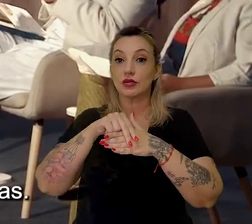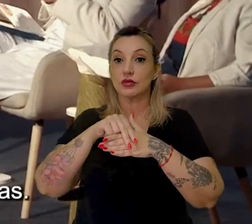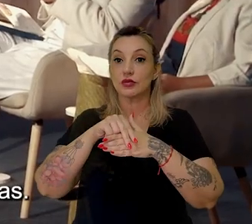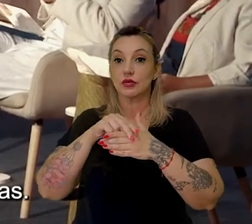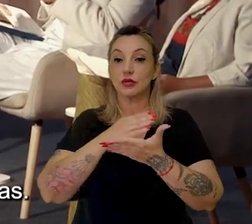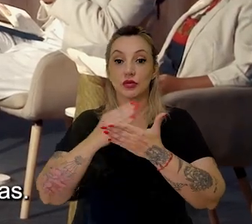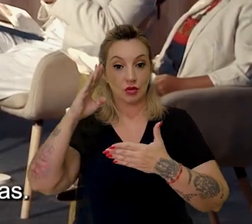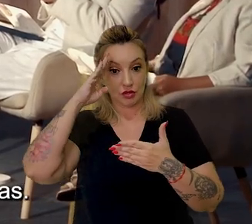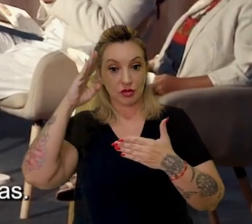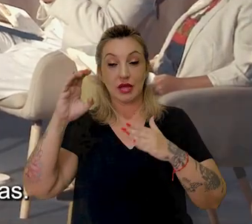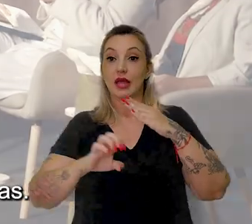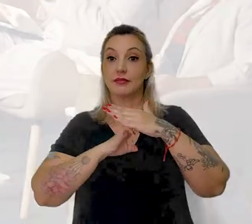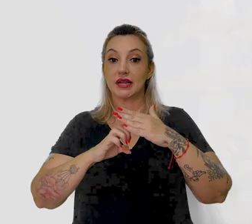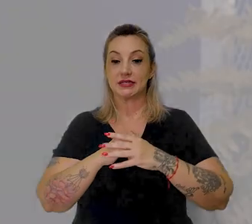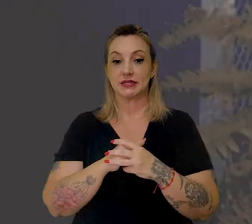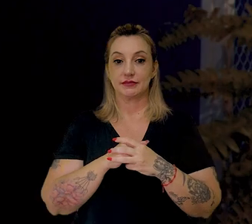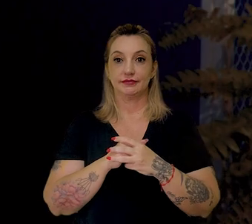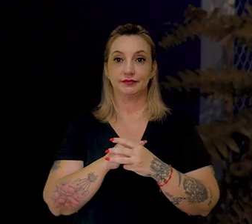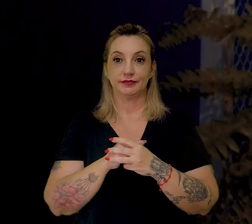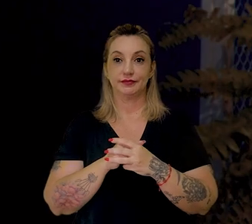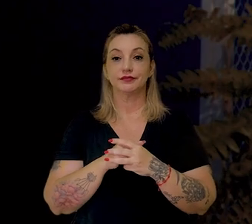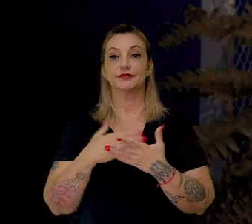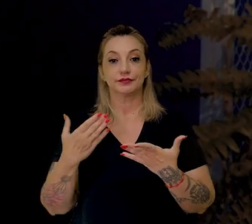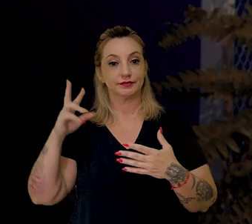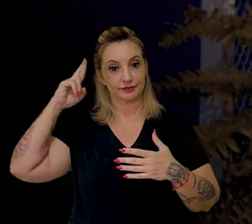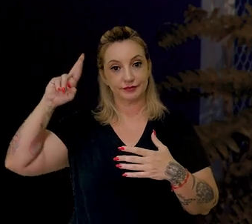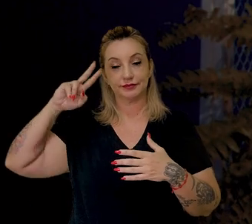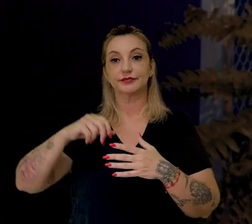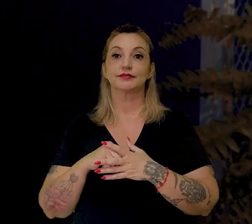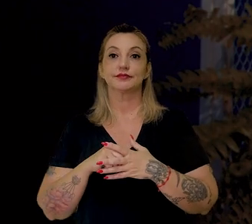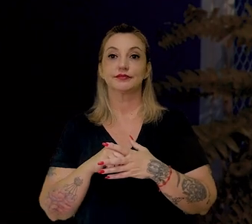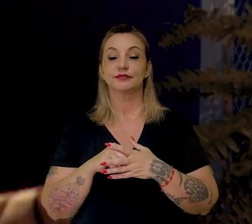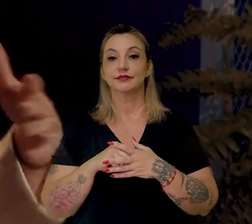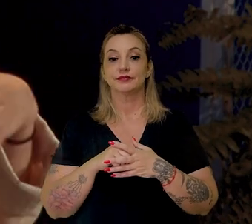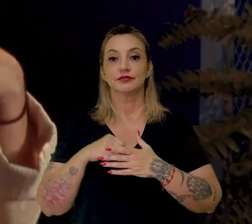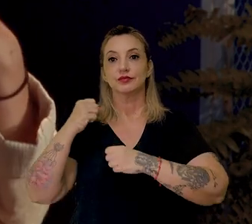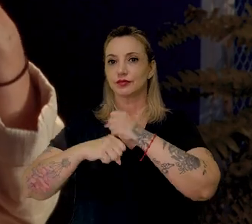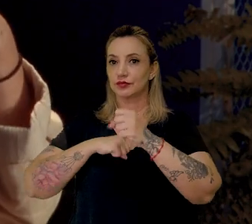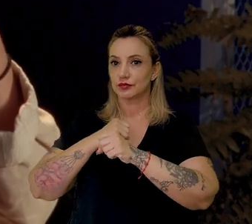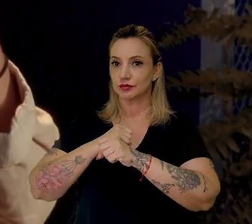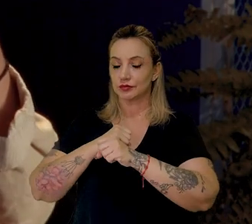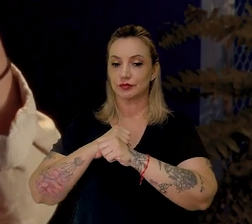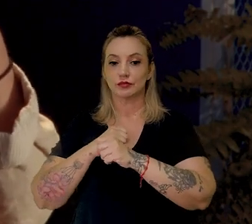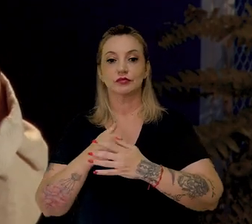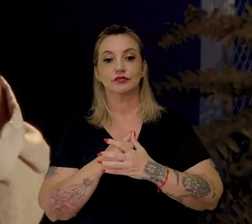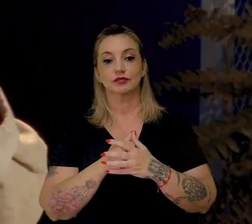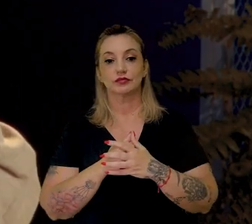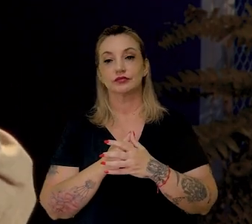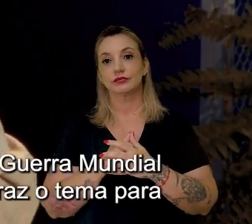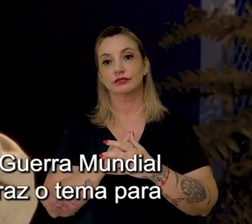priorizada pelas empresas eh é uma história que vem de de anos de